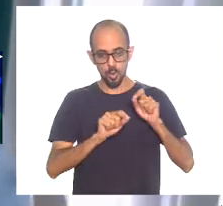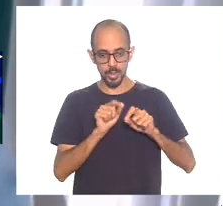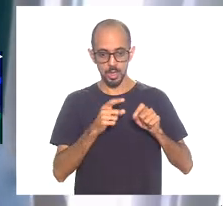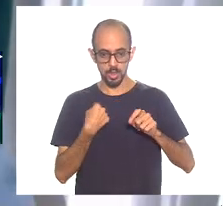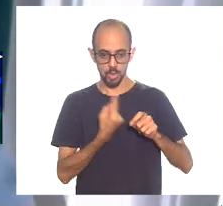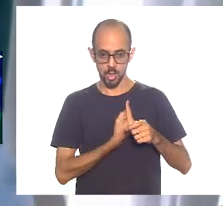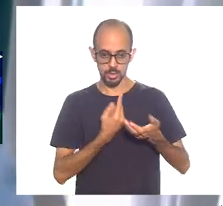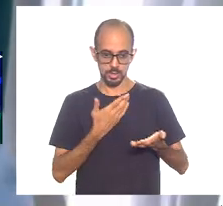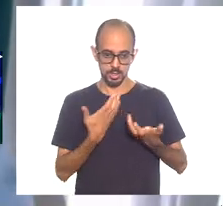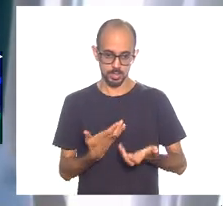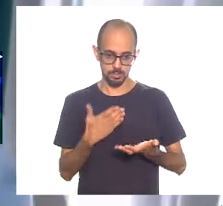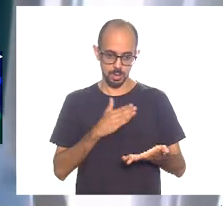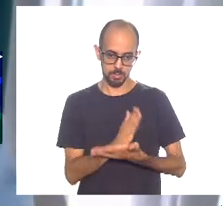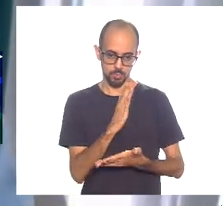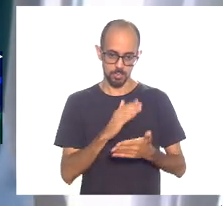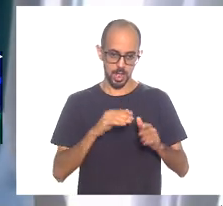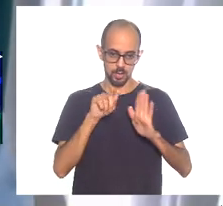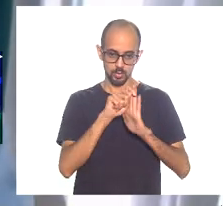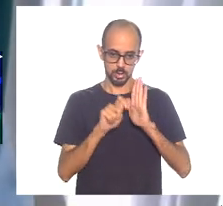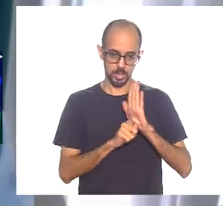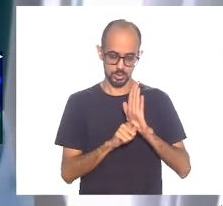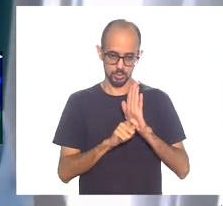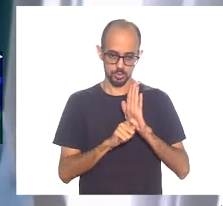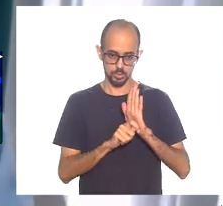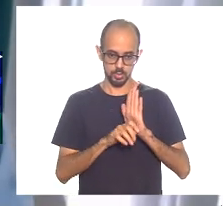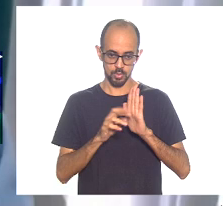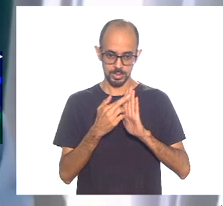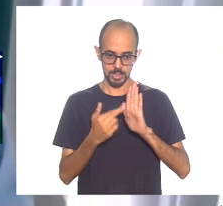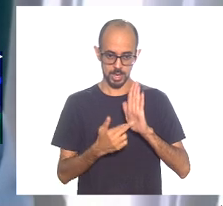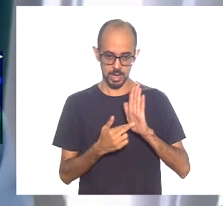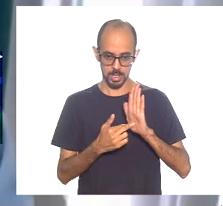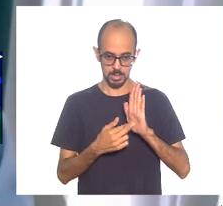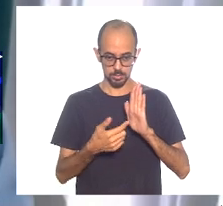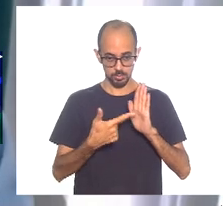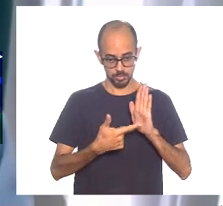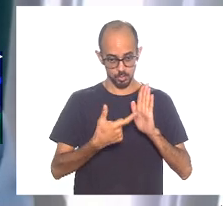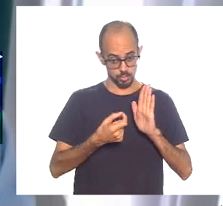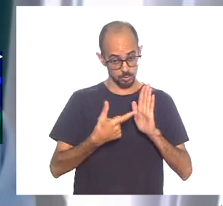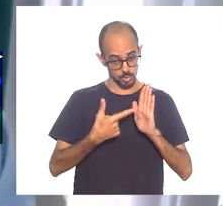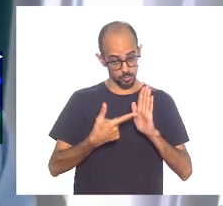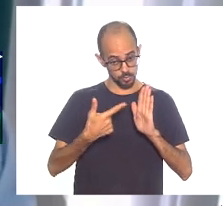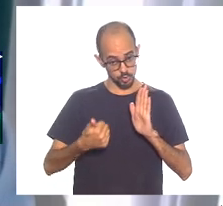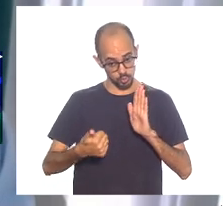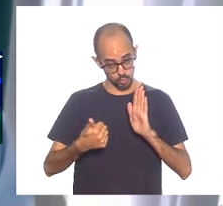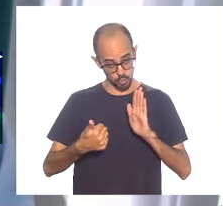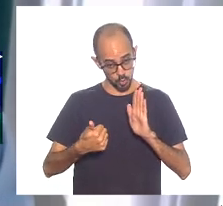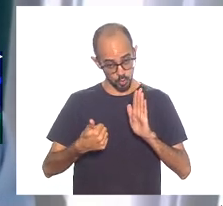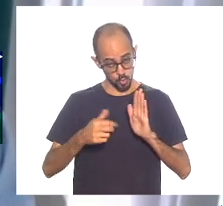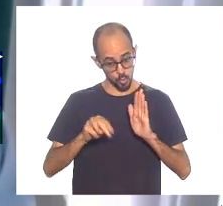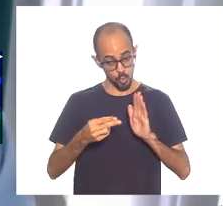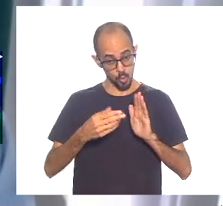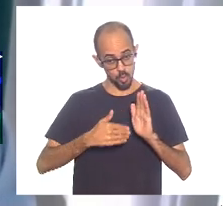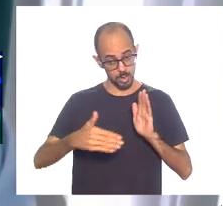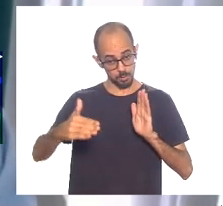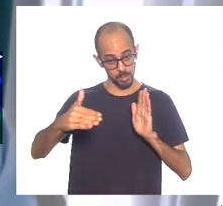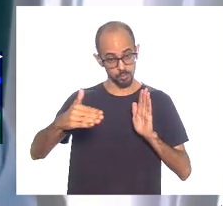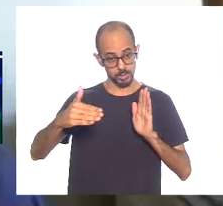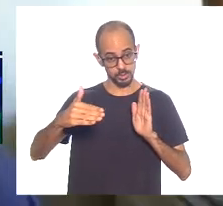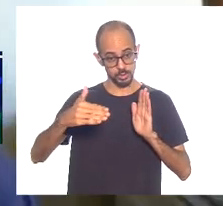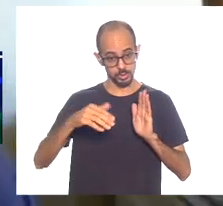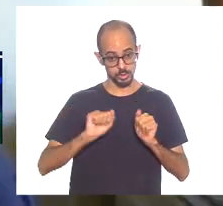aprovar o texto com essas regras né para o joelho loja 2021 ou doravante o daqui para frente